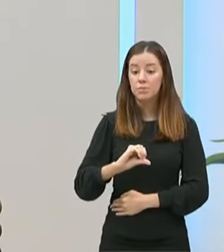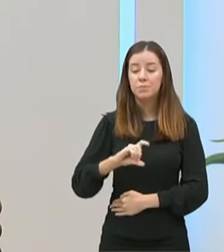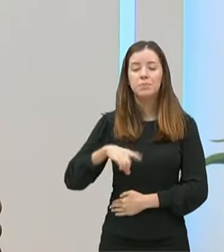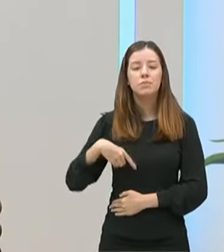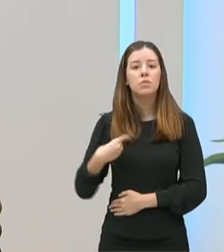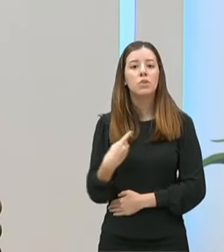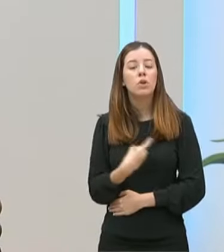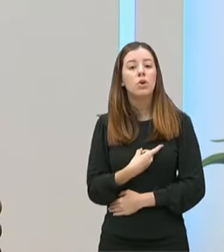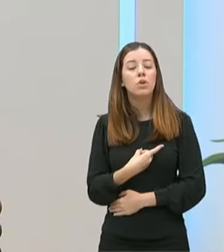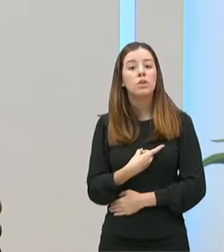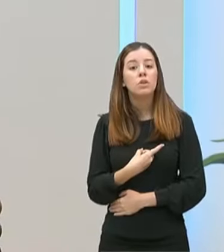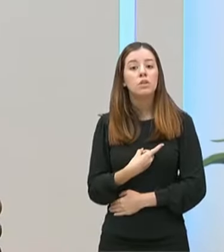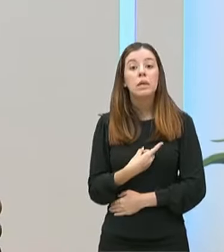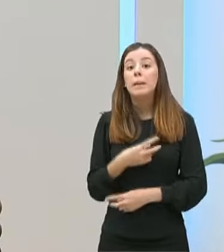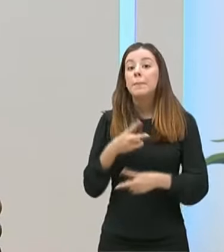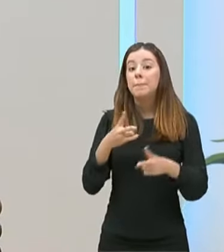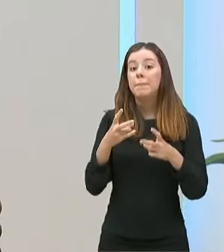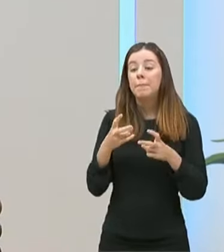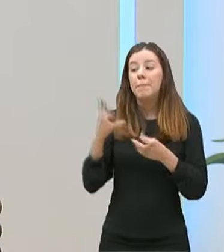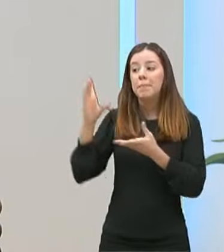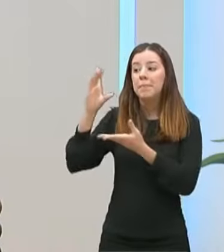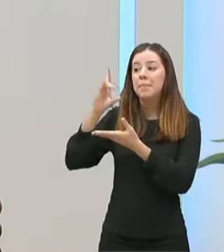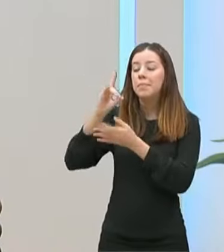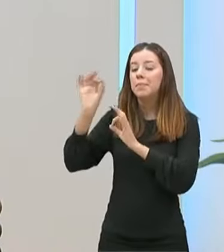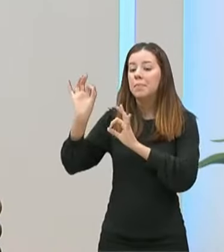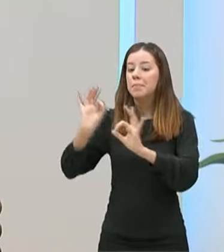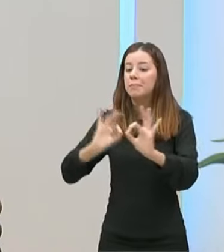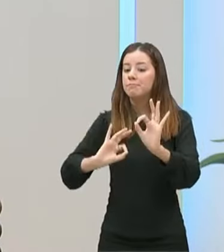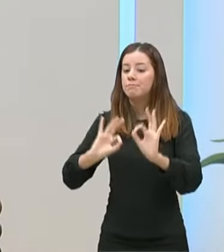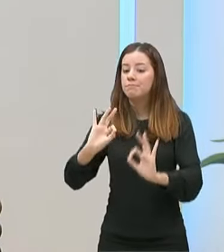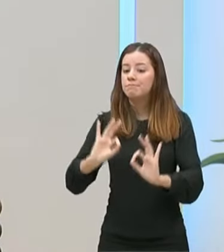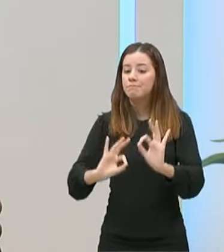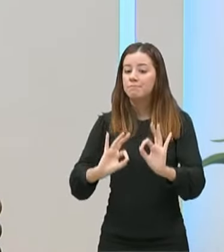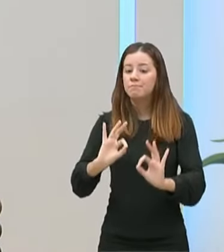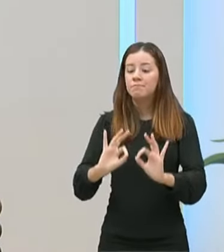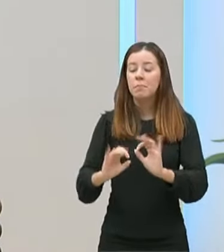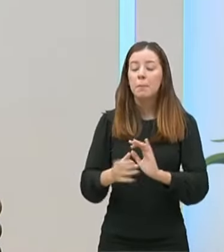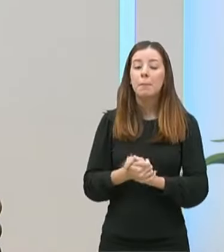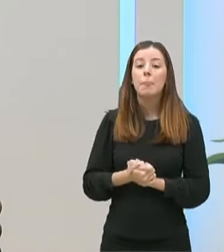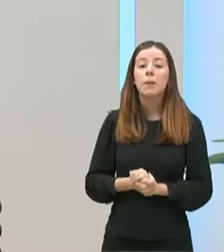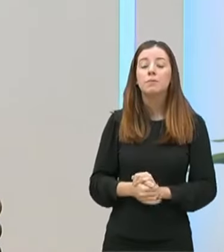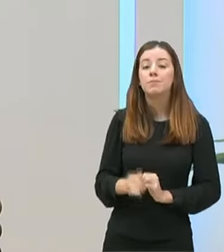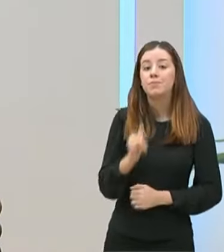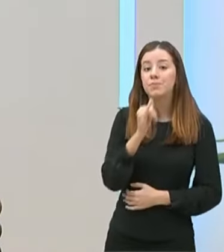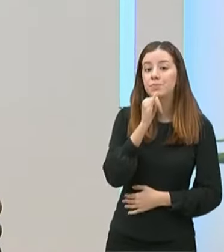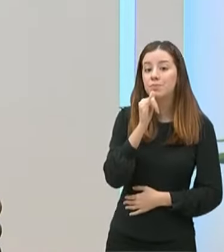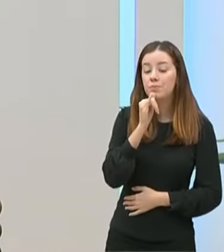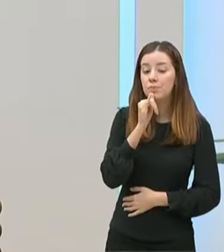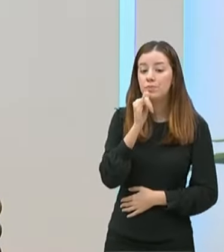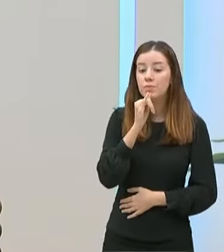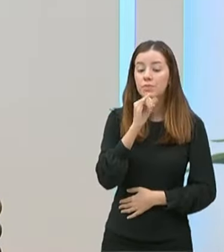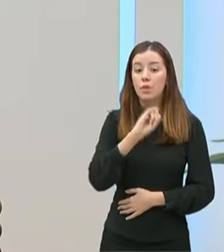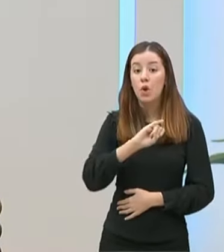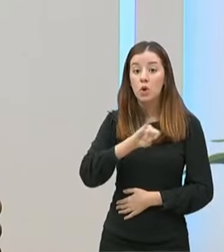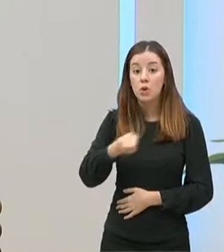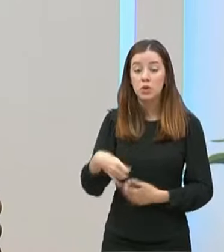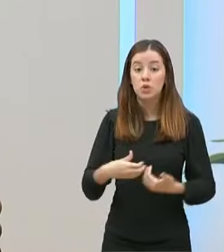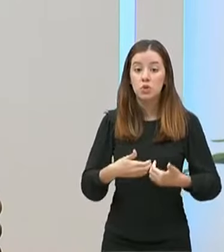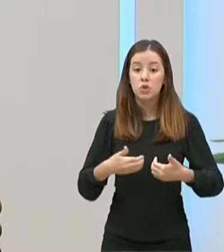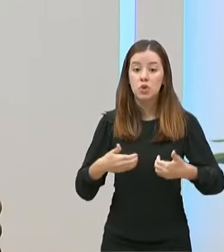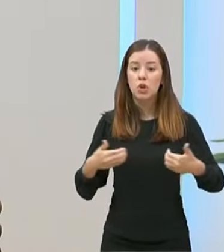ver o agir de Deus. Por exemplo, José é levado para o